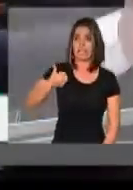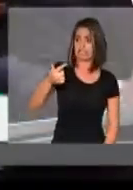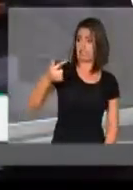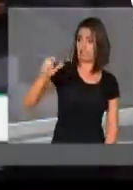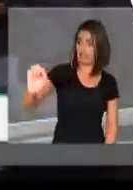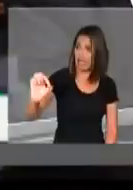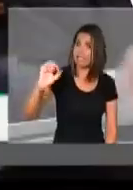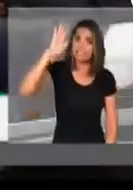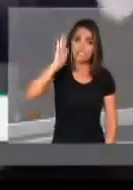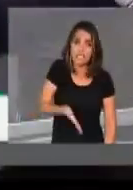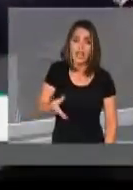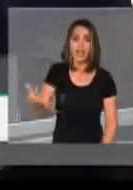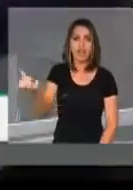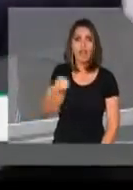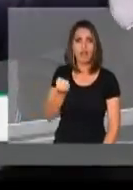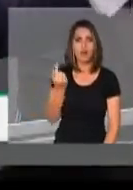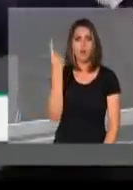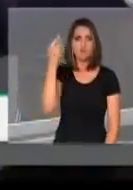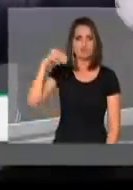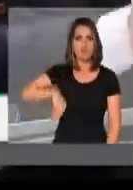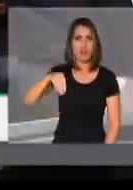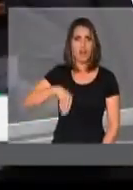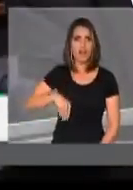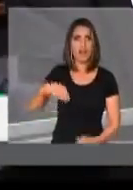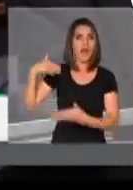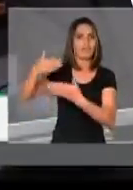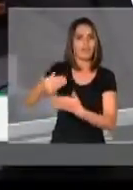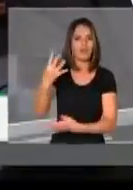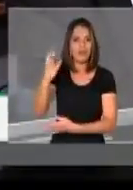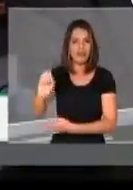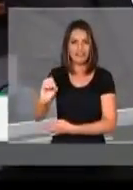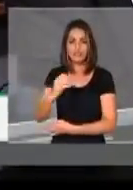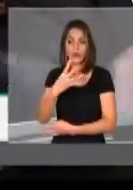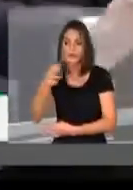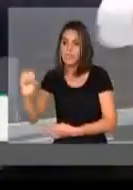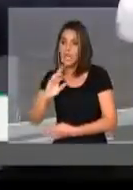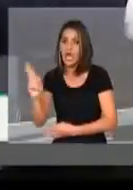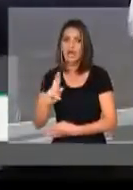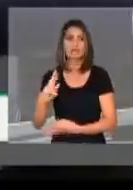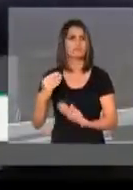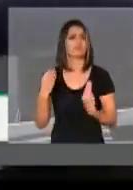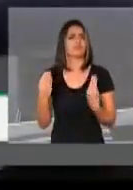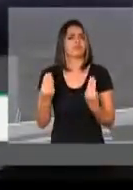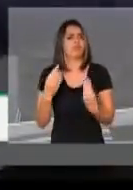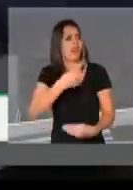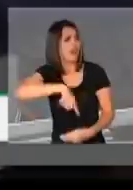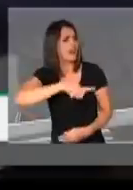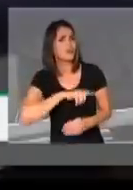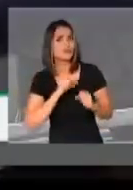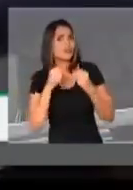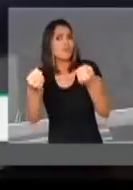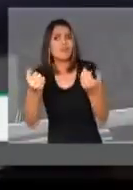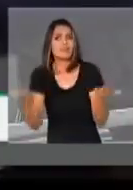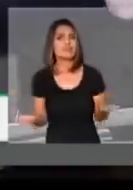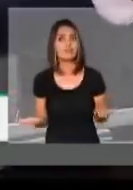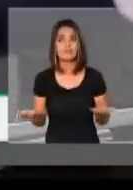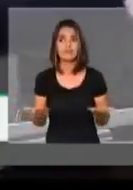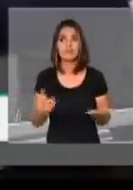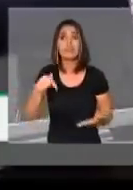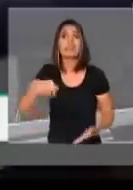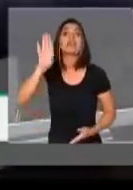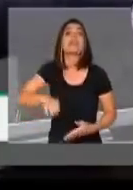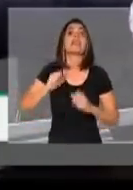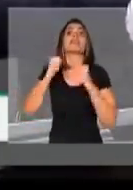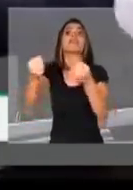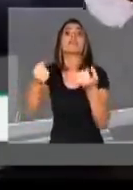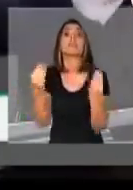para ganhar um salário mínimo e que até lá vai ganhar R$ 400 sem ser corrigidos? Ninguém defende isso aqui. Ninguém defendeu. Quem